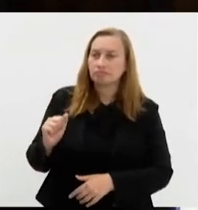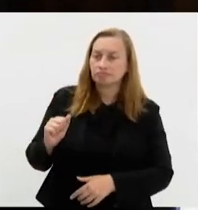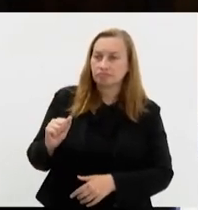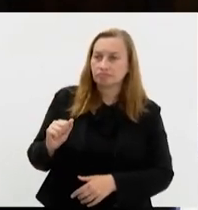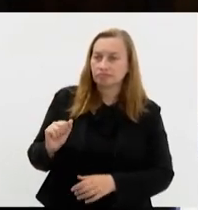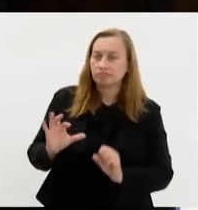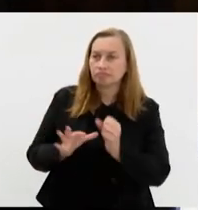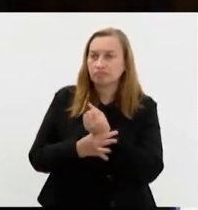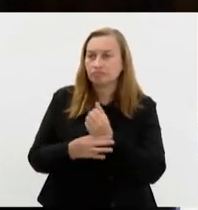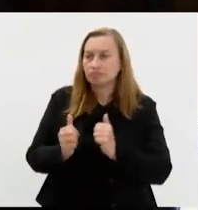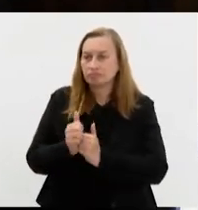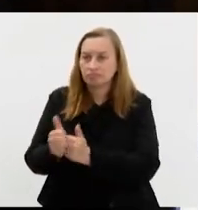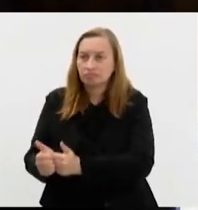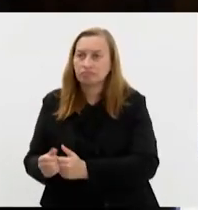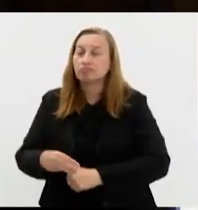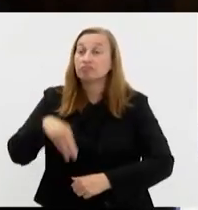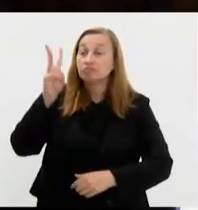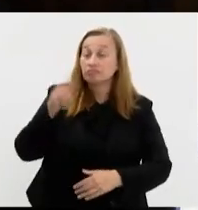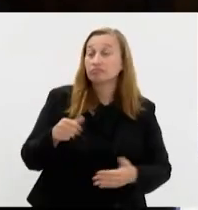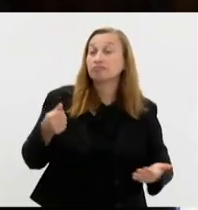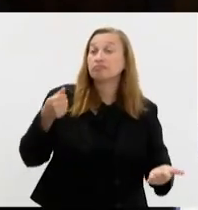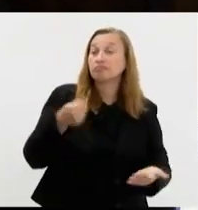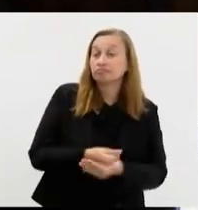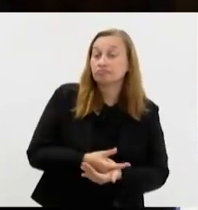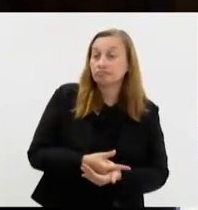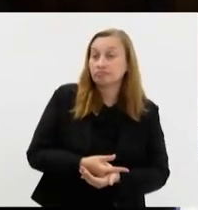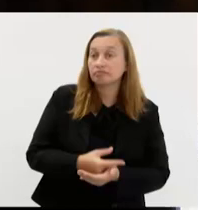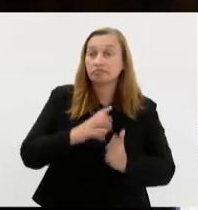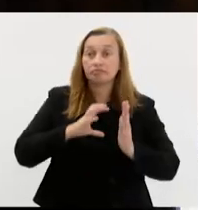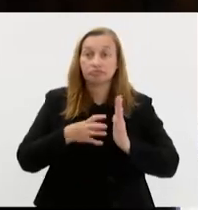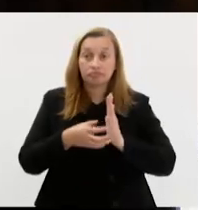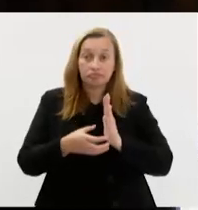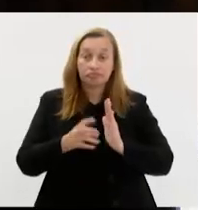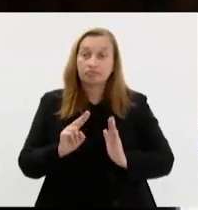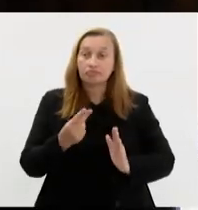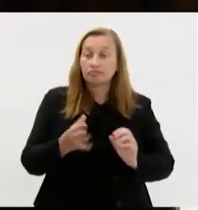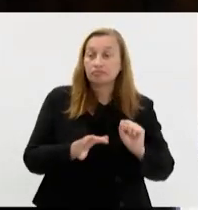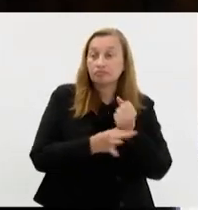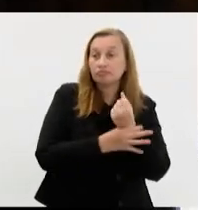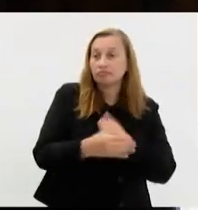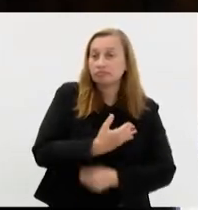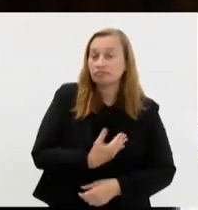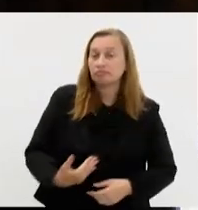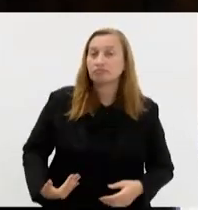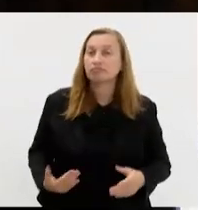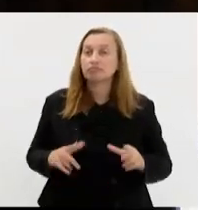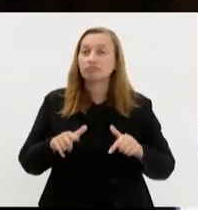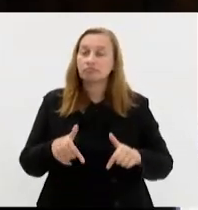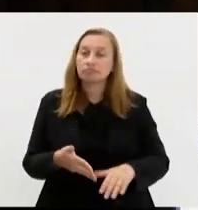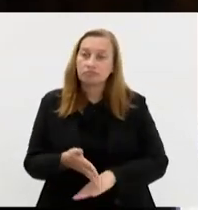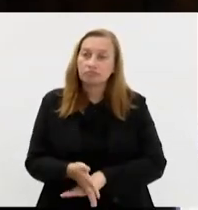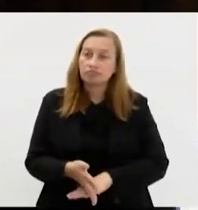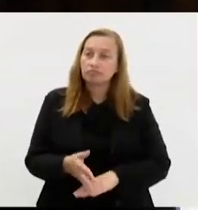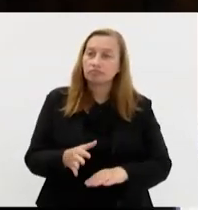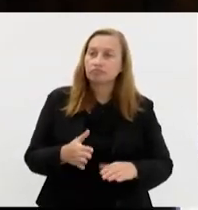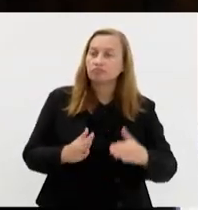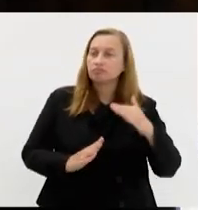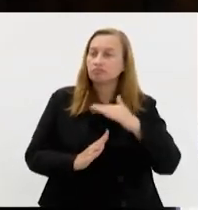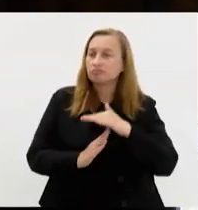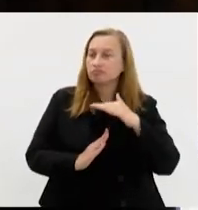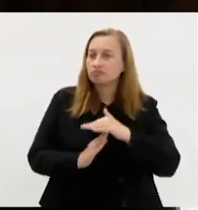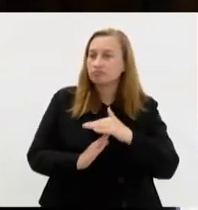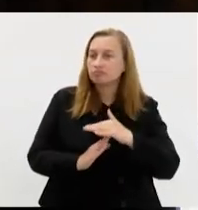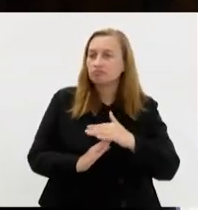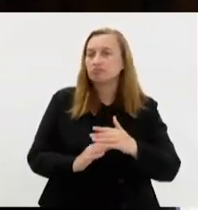administração pública ou o partido tem que reembolsar percebam que vai chegando num limite que as coisas vão ficando muito tênues